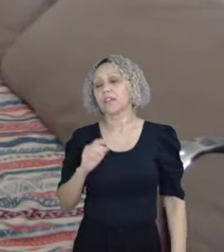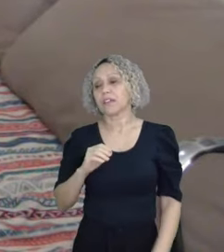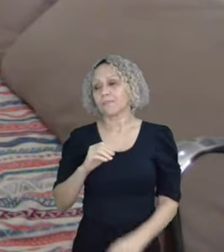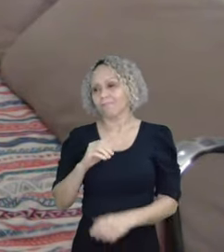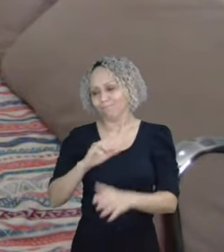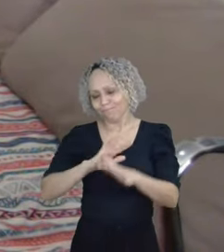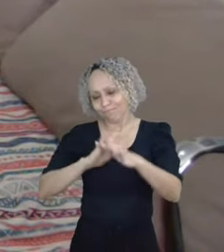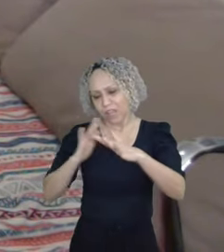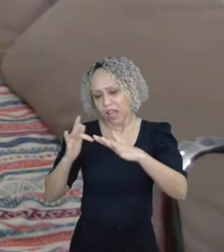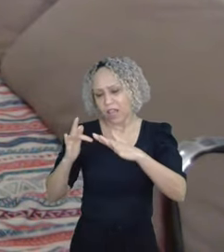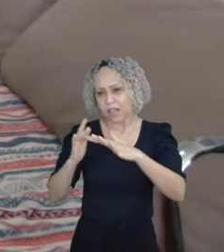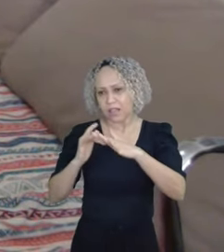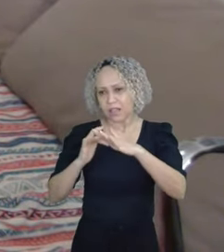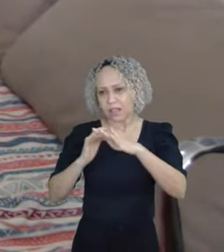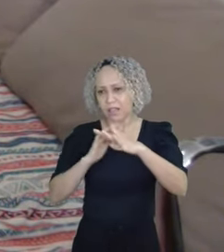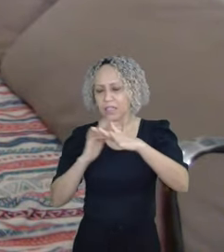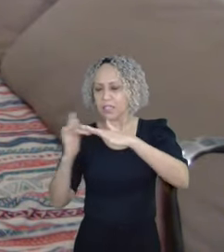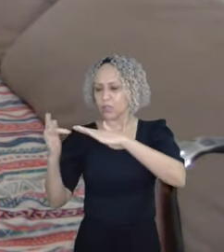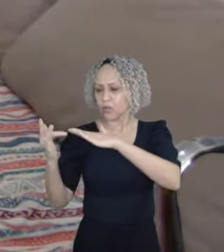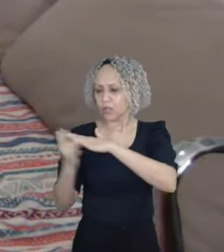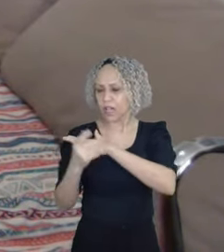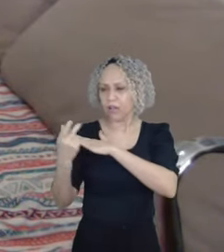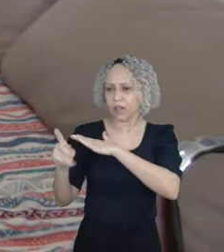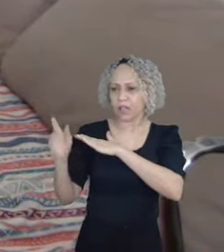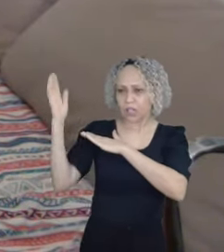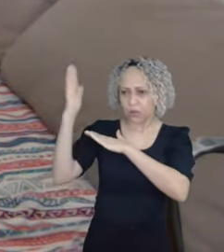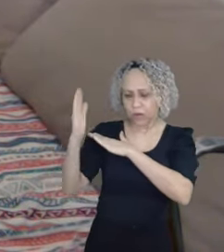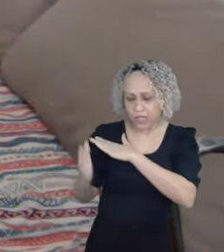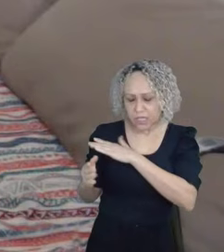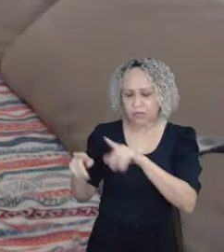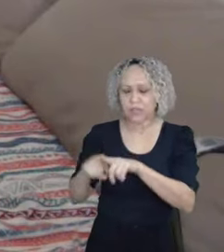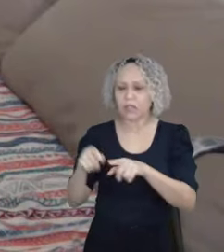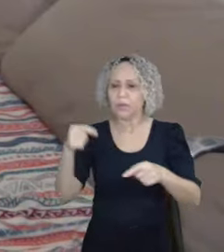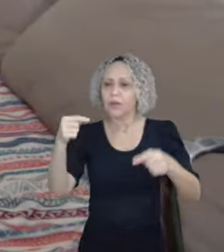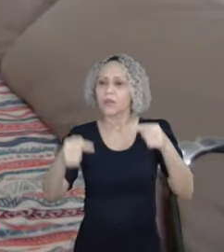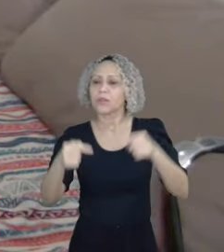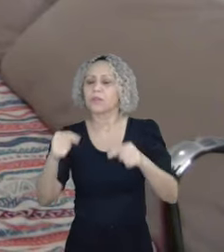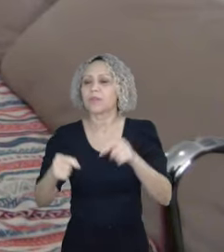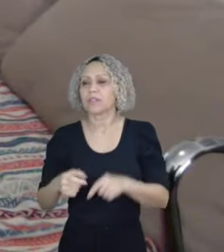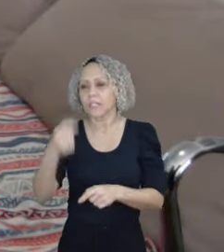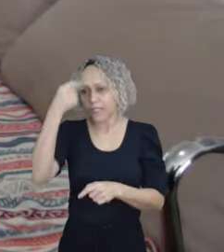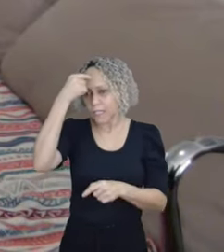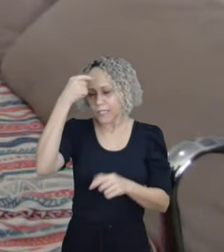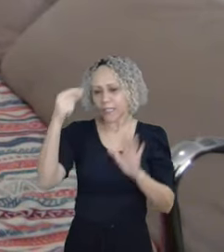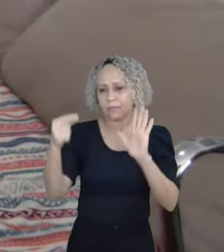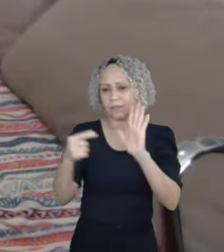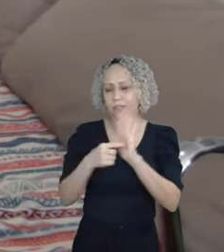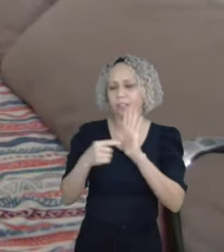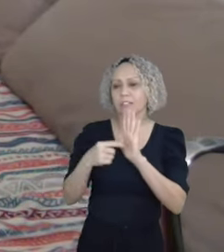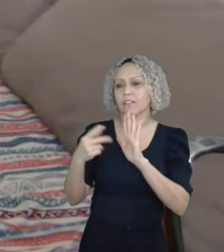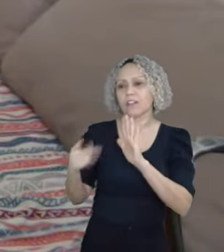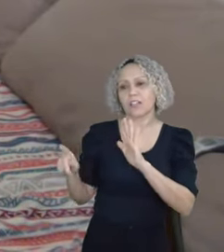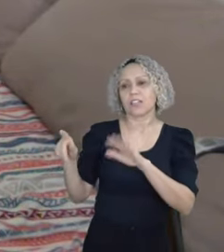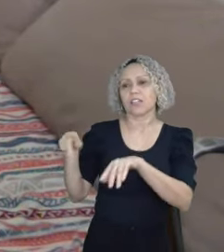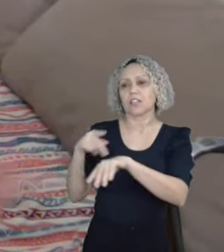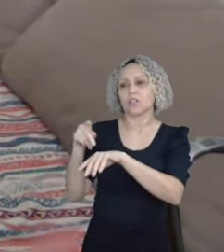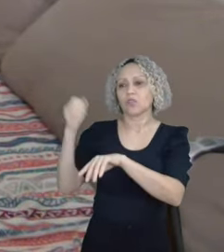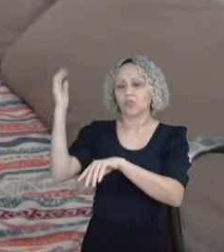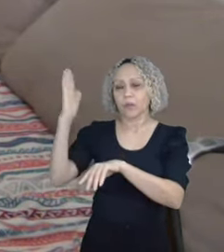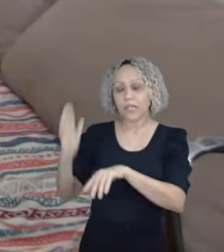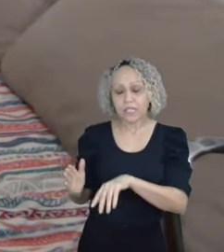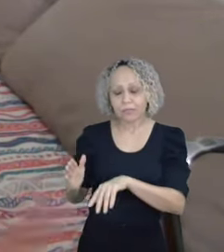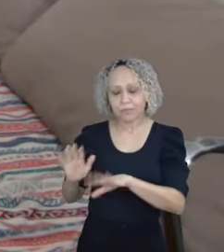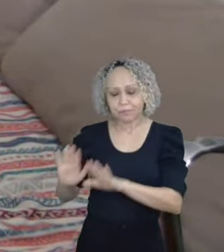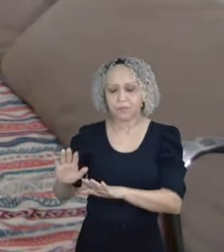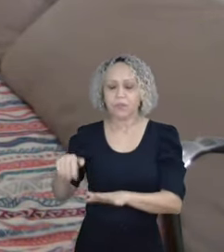sociais no país e também o debate sobre a inteligência artificial no país, porque é preciso avançar na